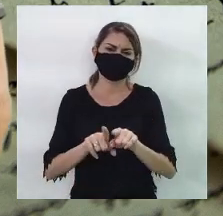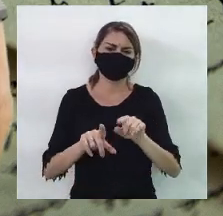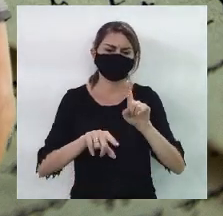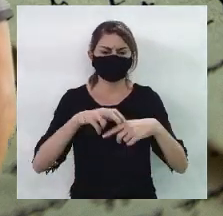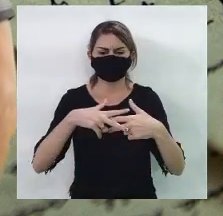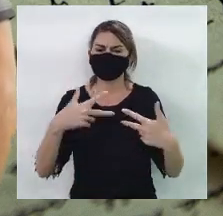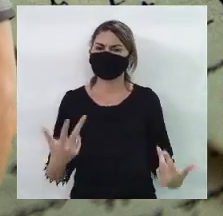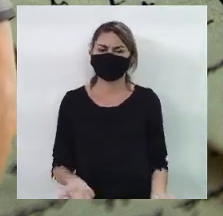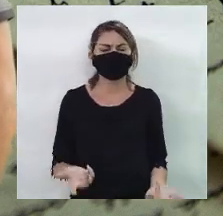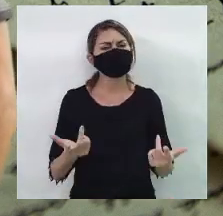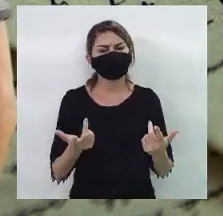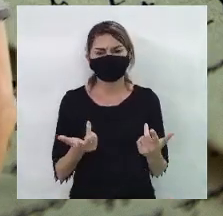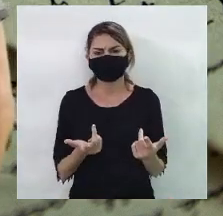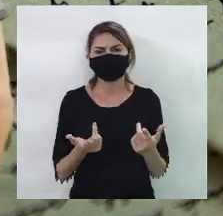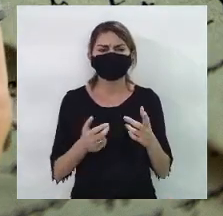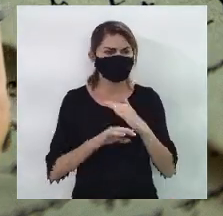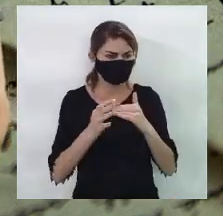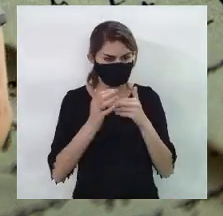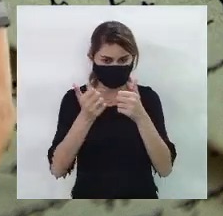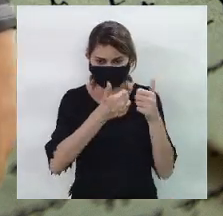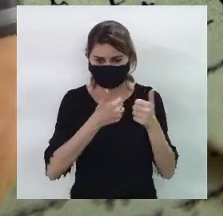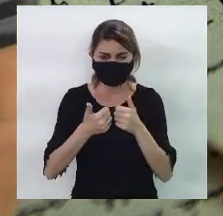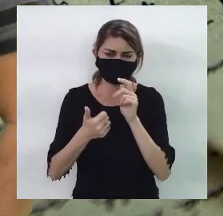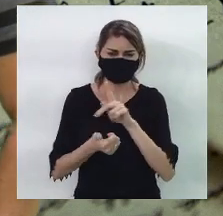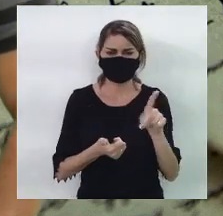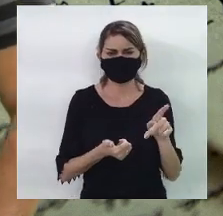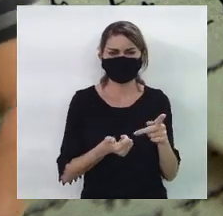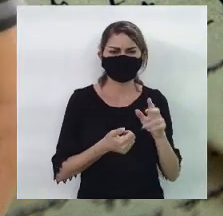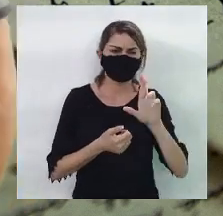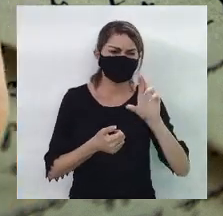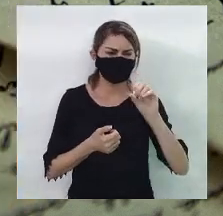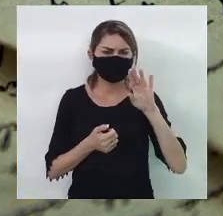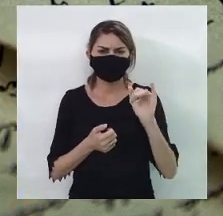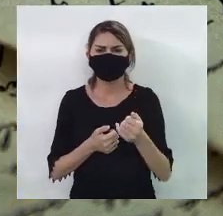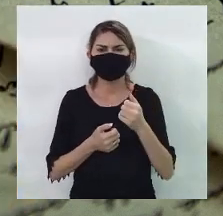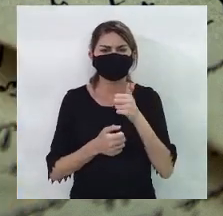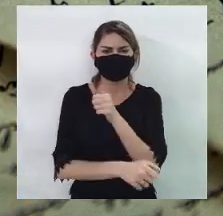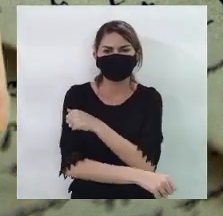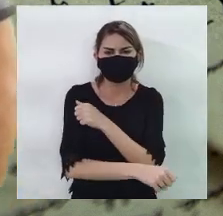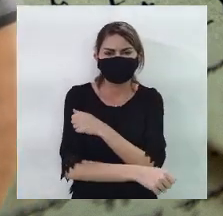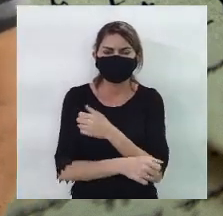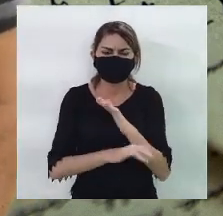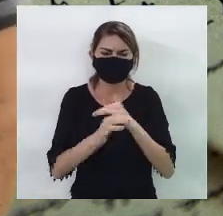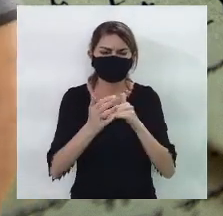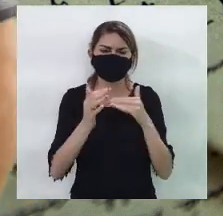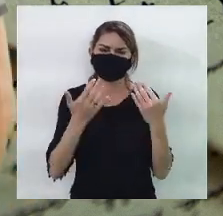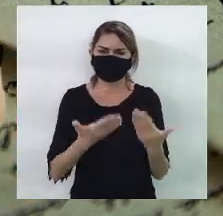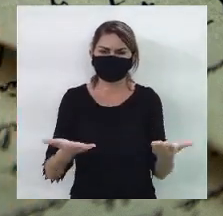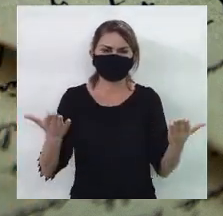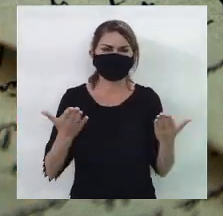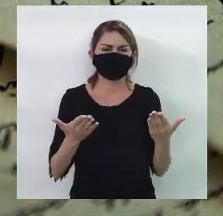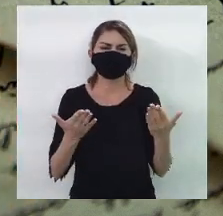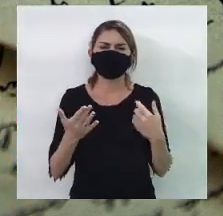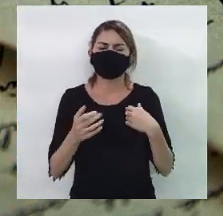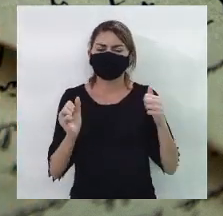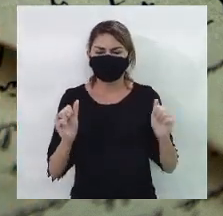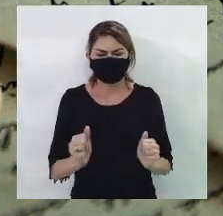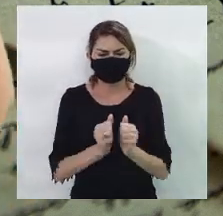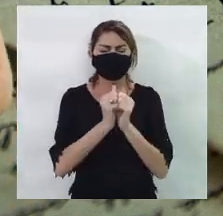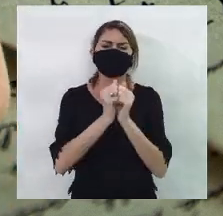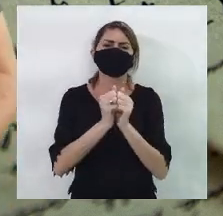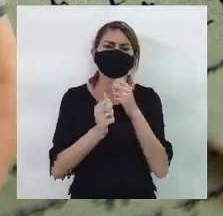materiais e imateriais. Tudo bem, professor? Tudo bem, Robson. Olá, estudante. Estamos aqui mais uma vez para